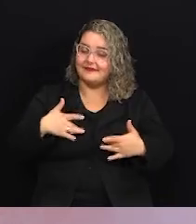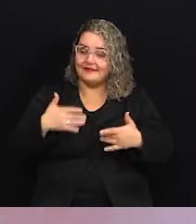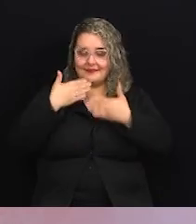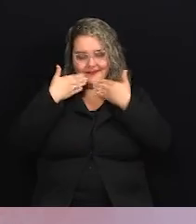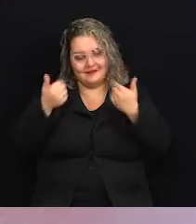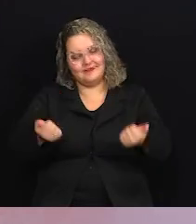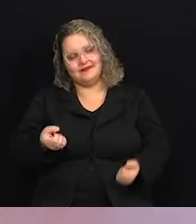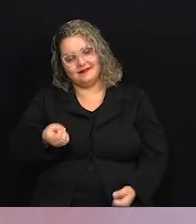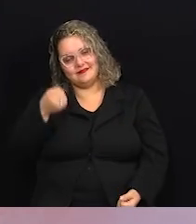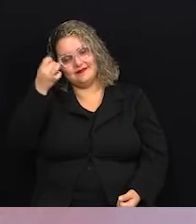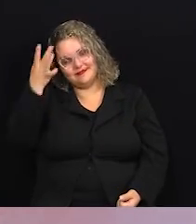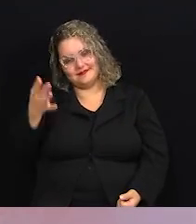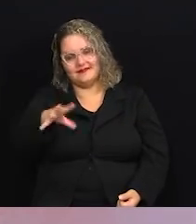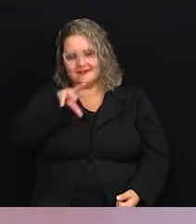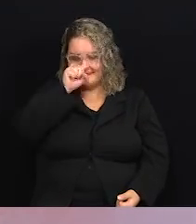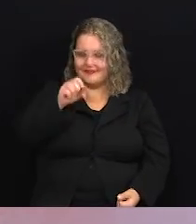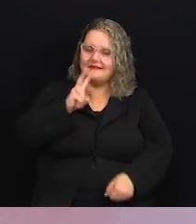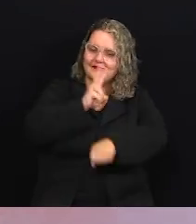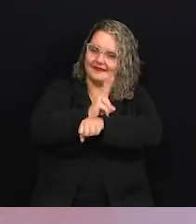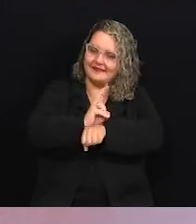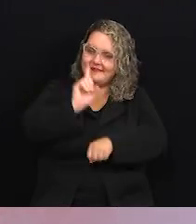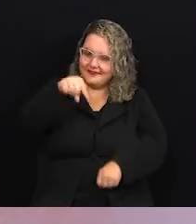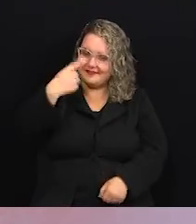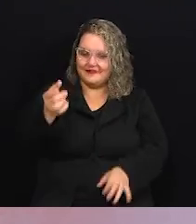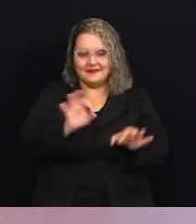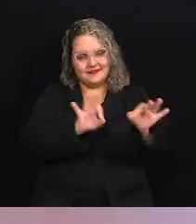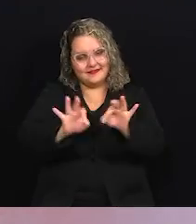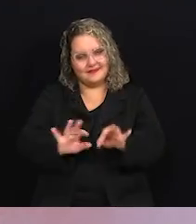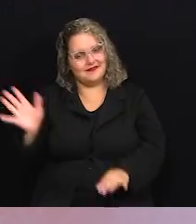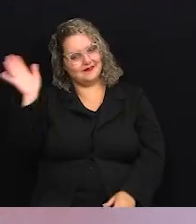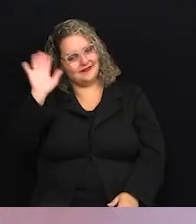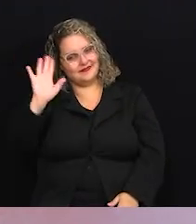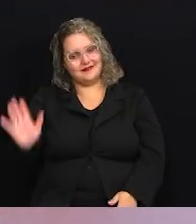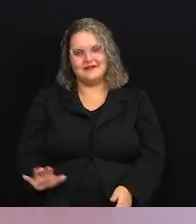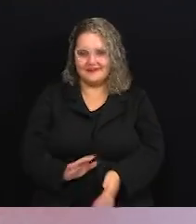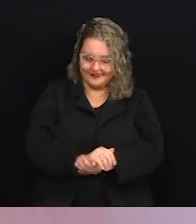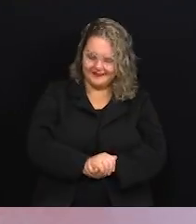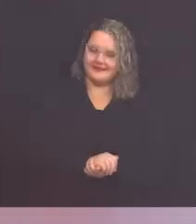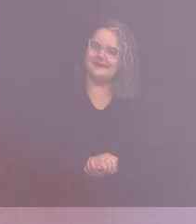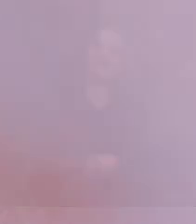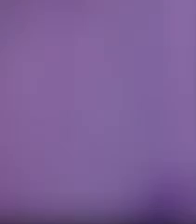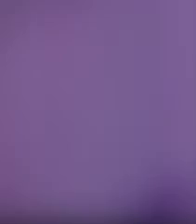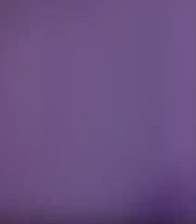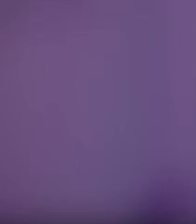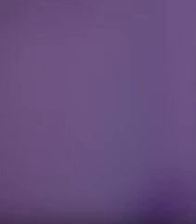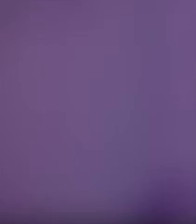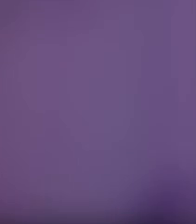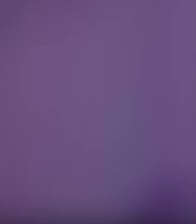muito mais saudável e muito mais fácil de respirar. Se cuida, a gente se vê na próxima edição. Tchau!